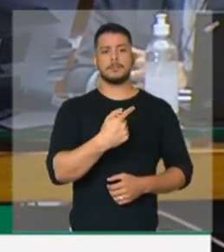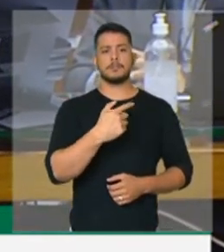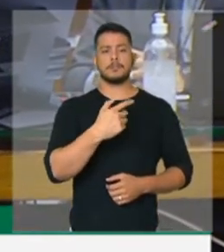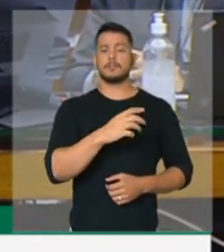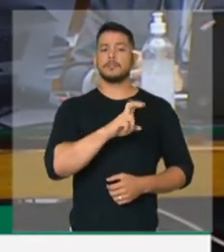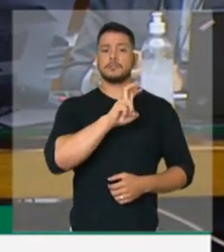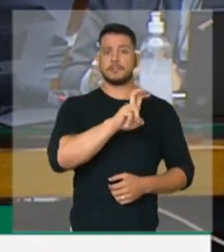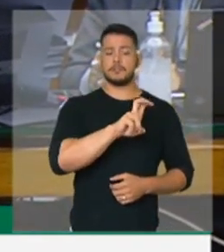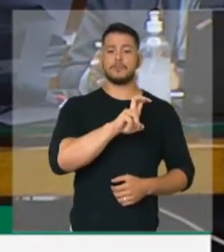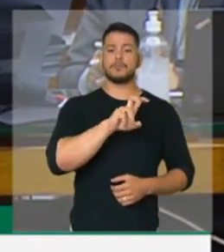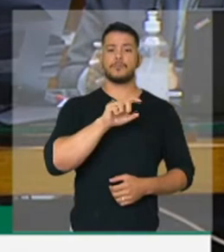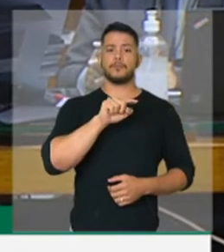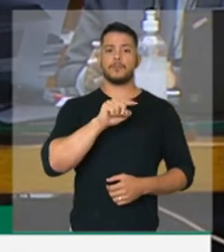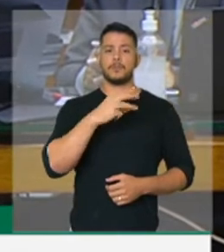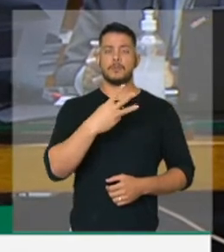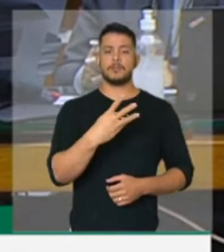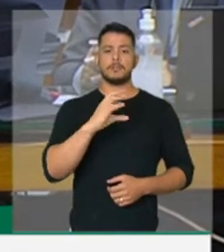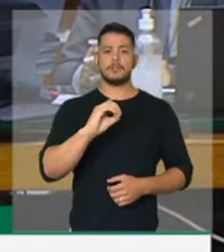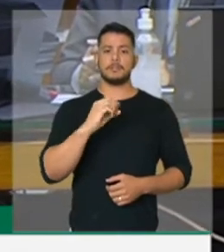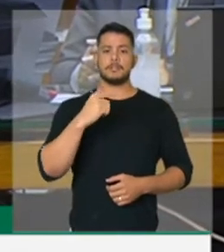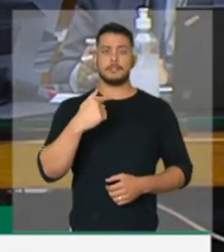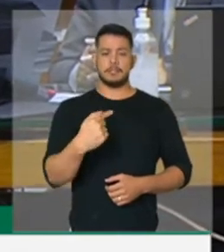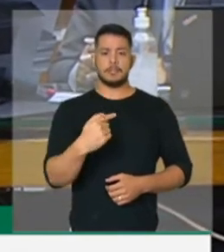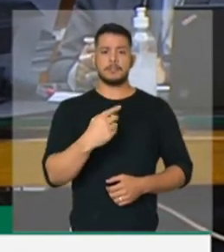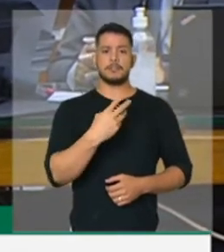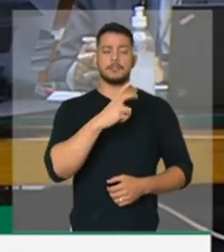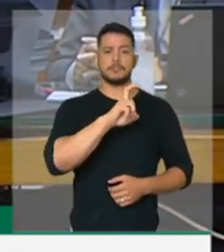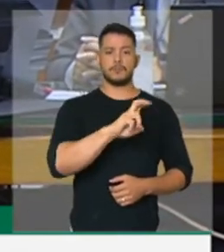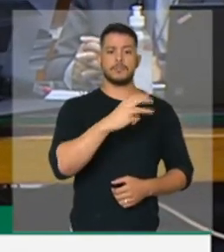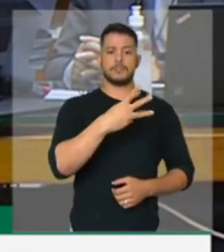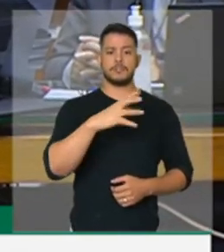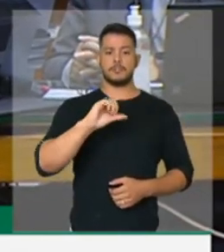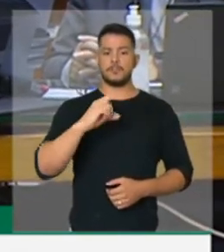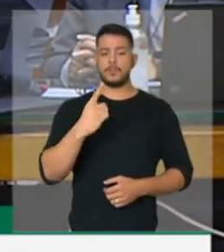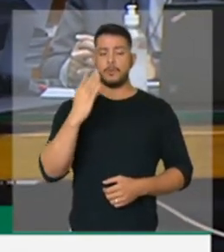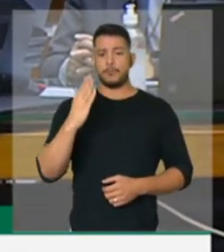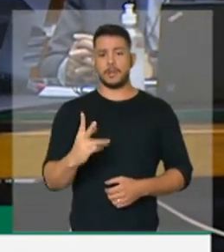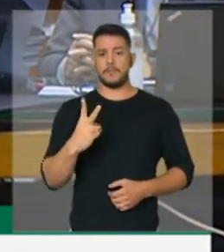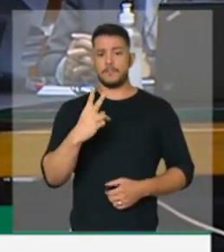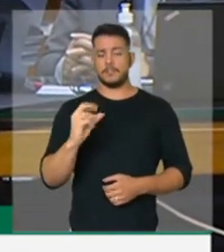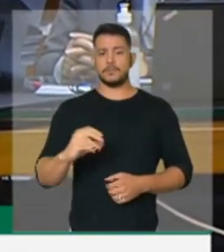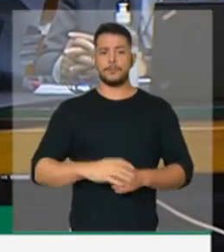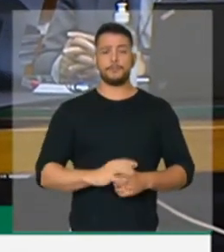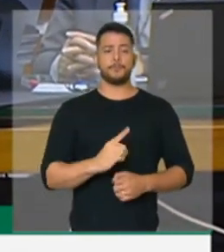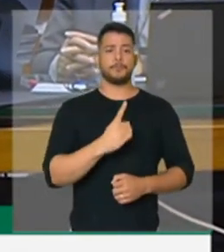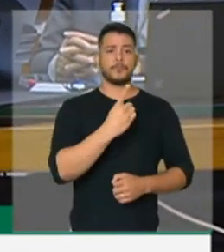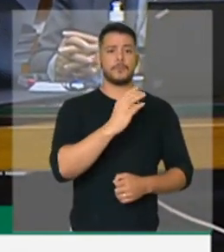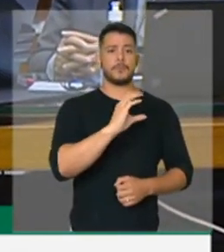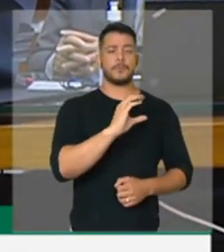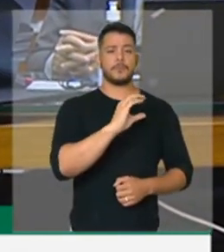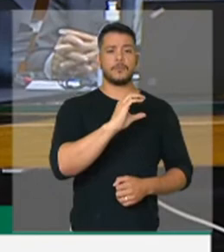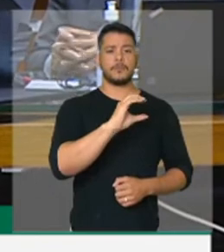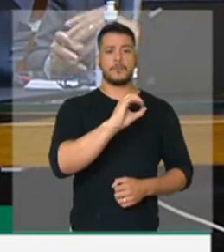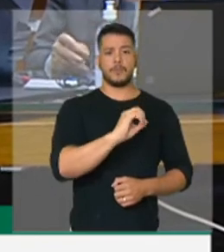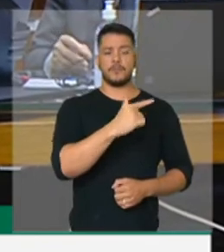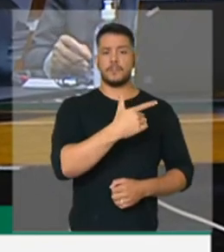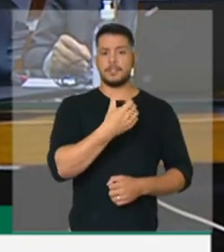5.307, 5.391 de 2020. 1026 e 591